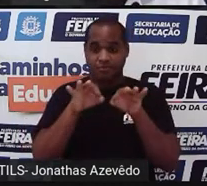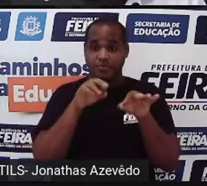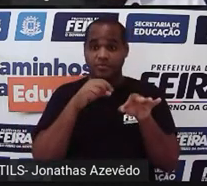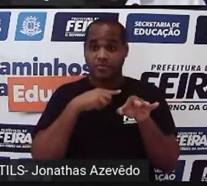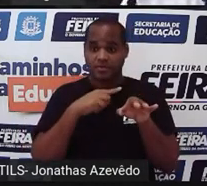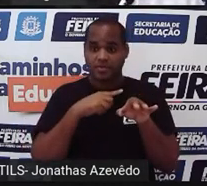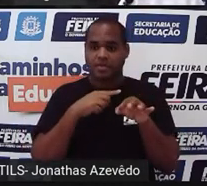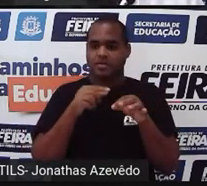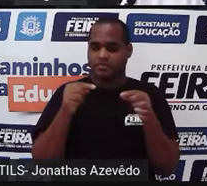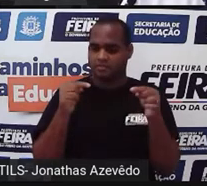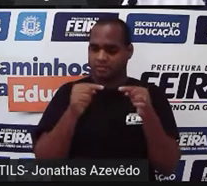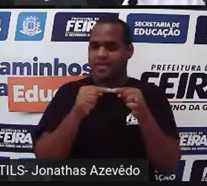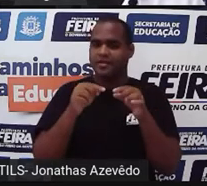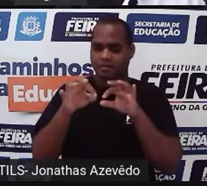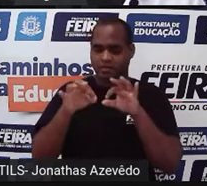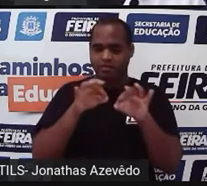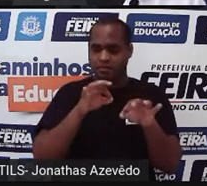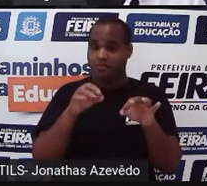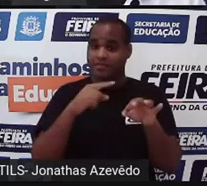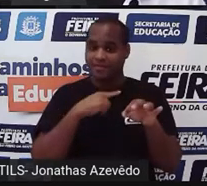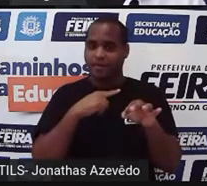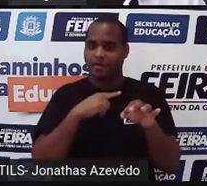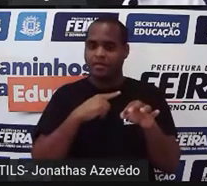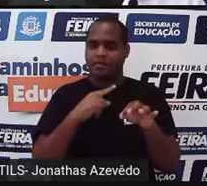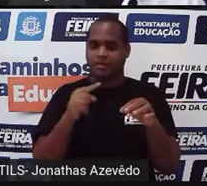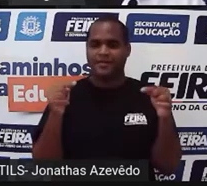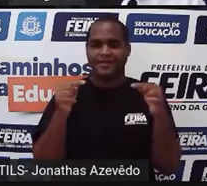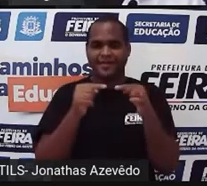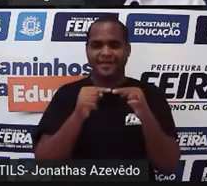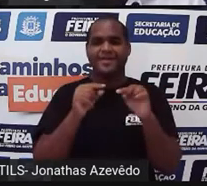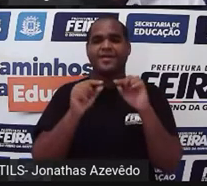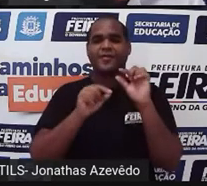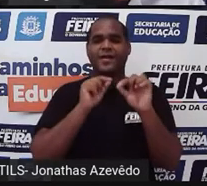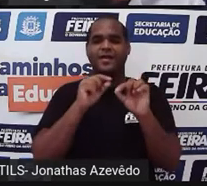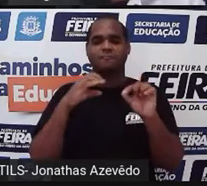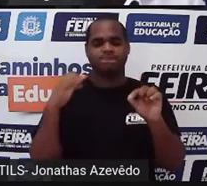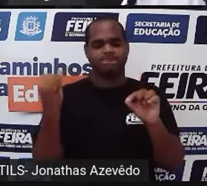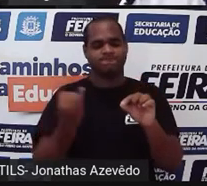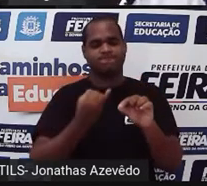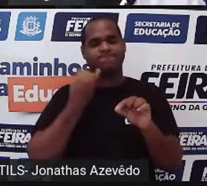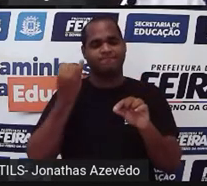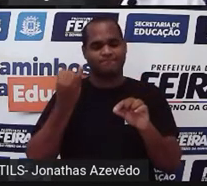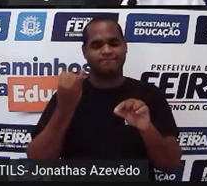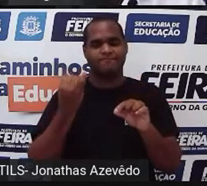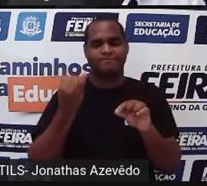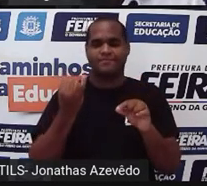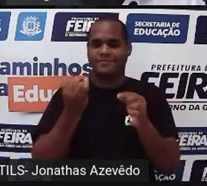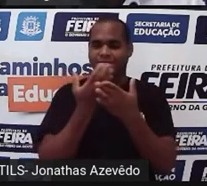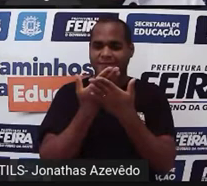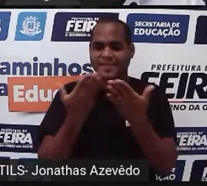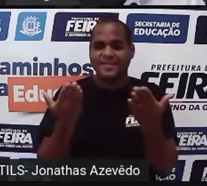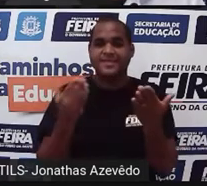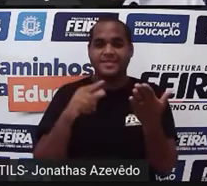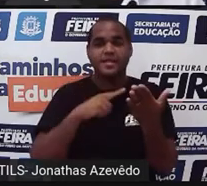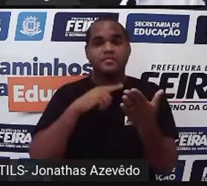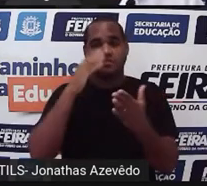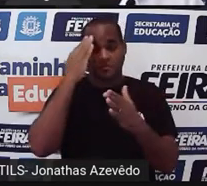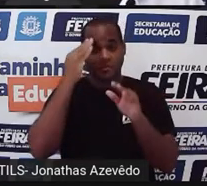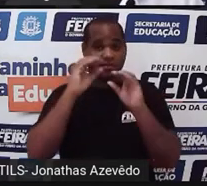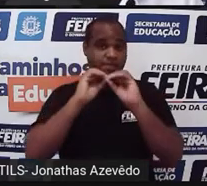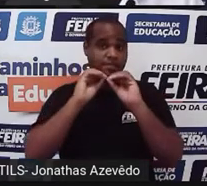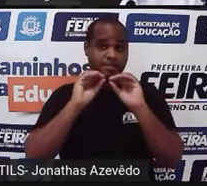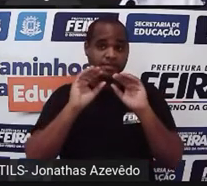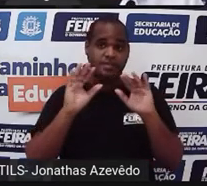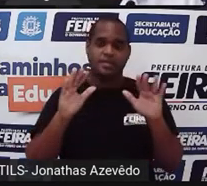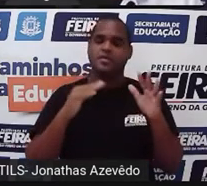essa coisa da organização, tá bom? Ela é muito importante para a gente entender, para a